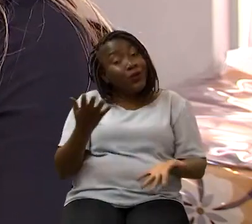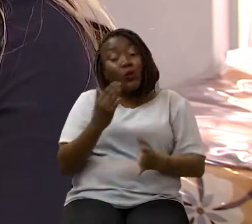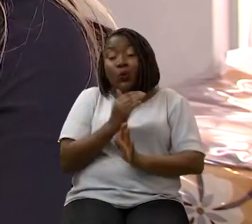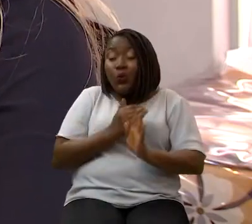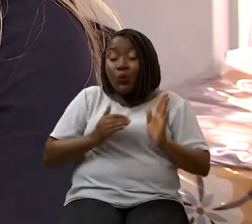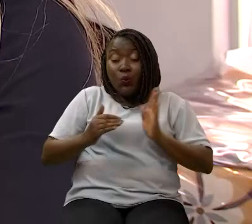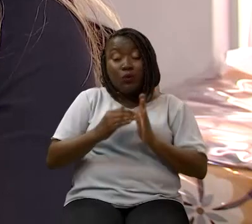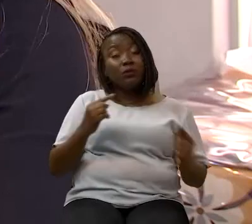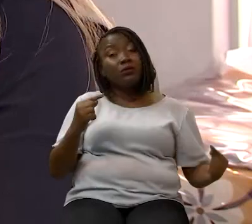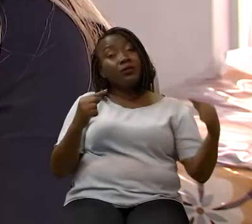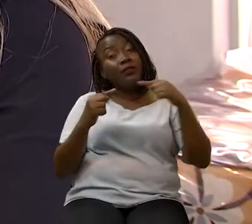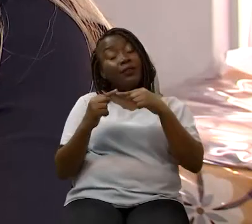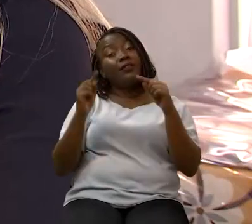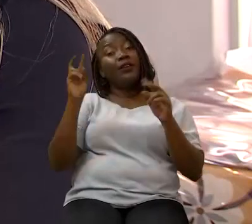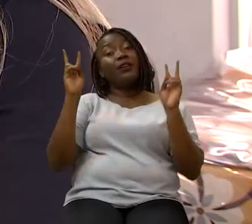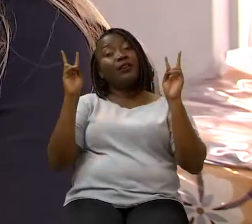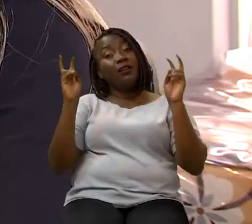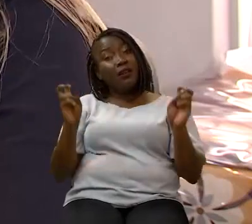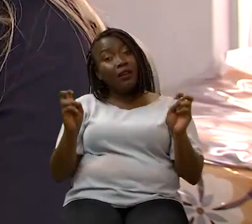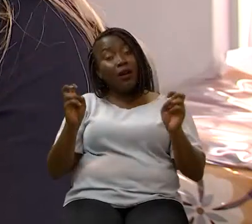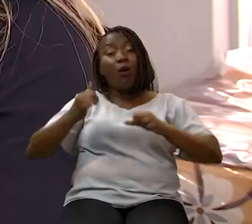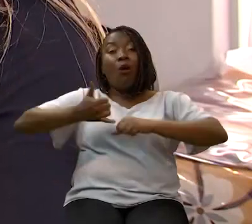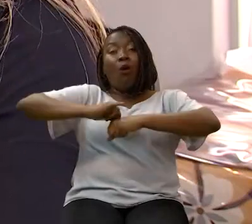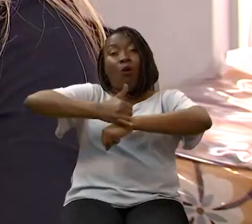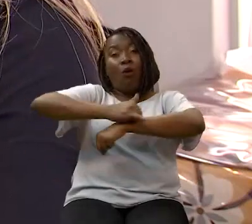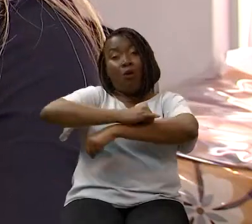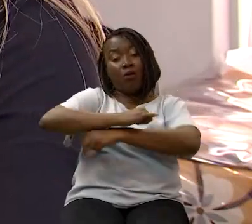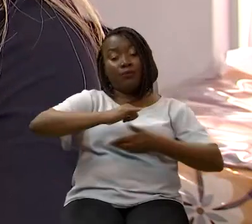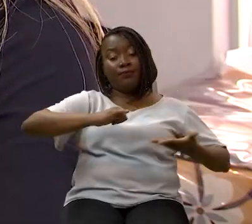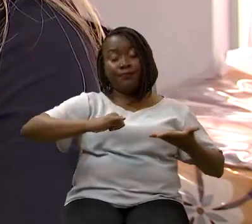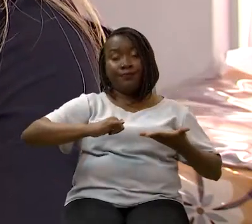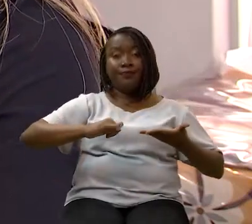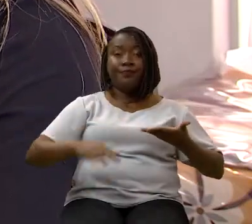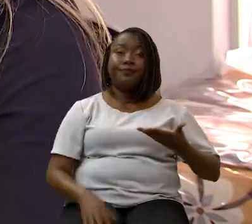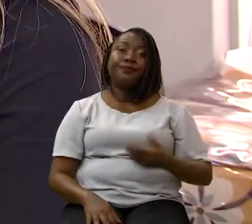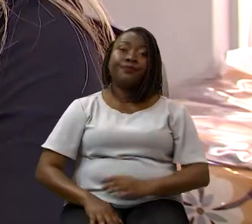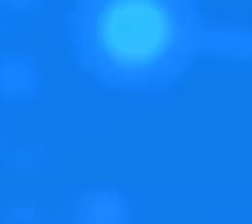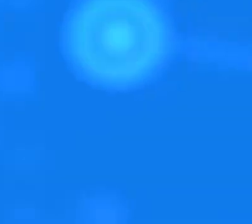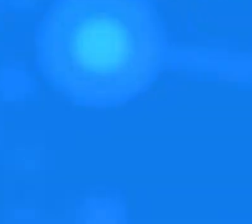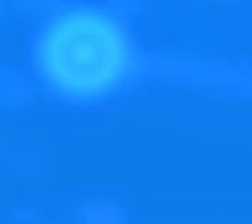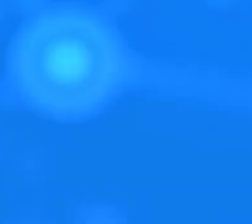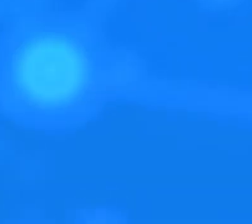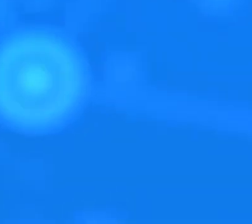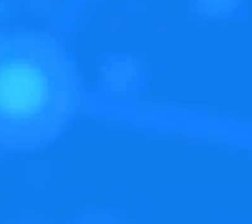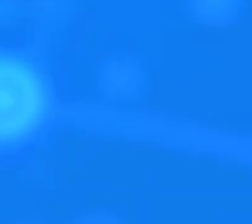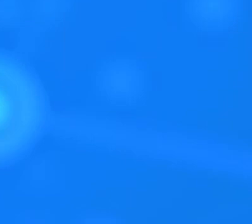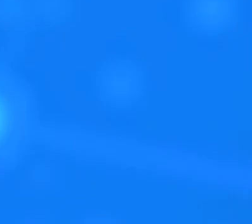Entendeu? Então, tudo tem a ver com essa questão da obesidade.